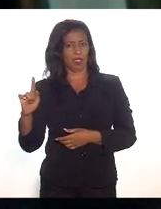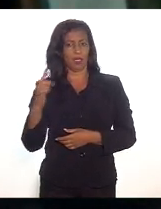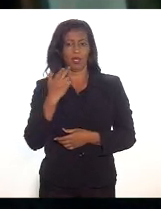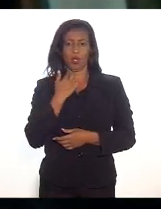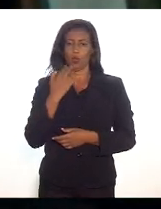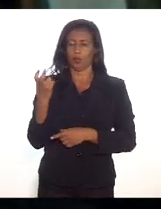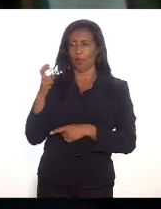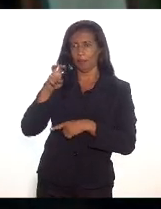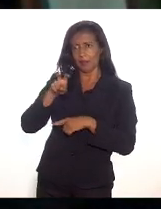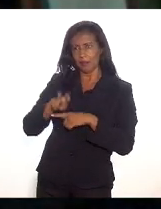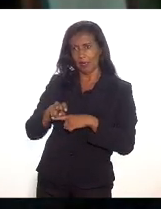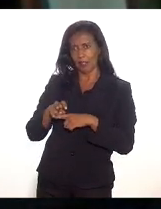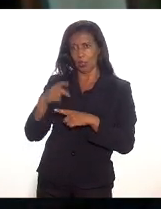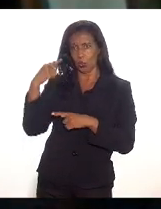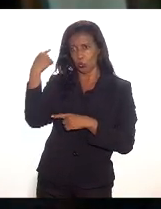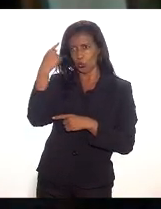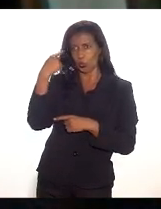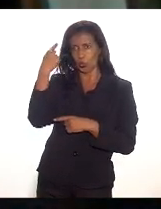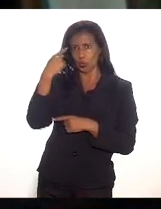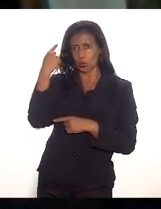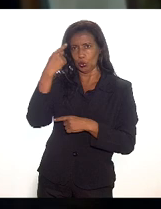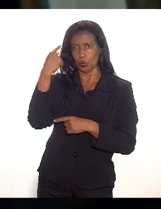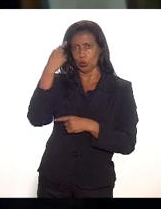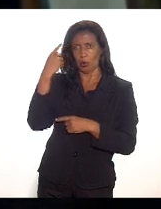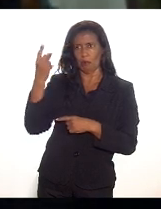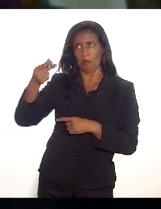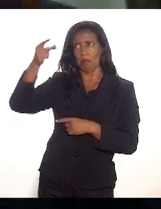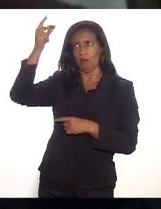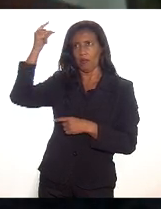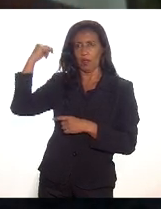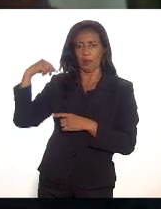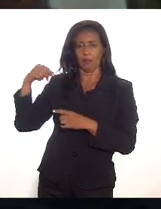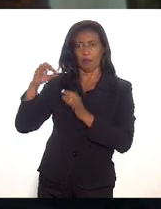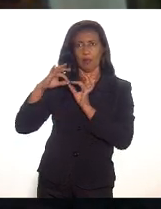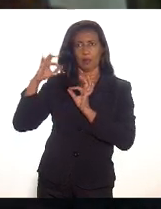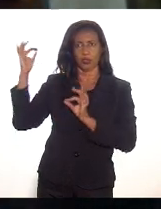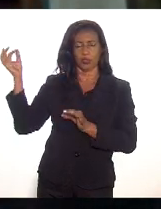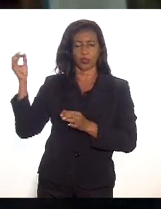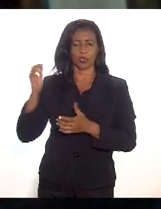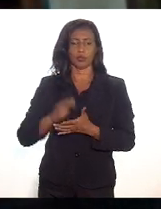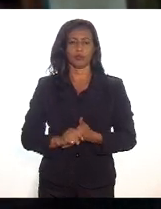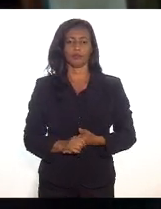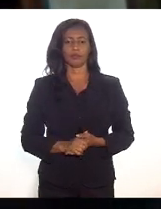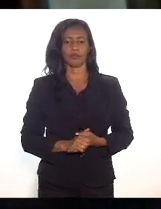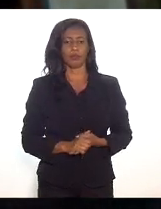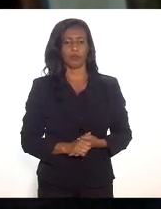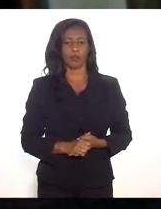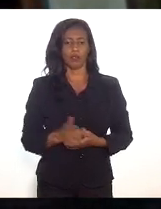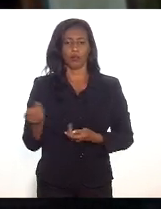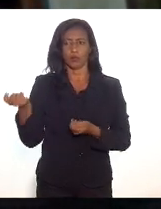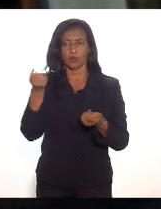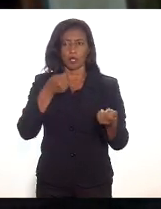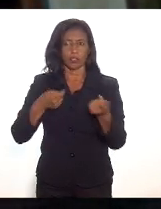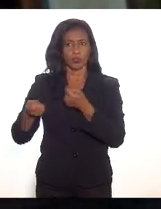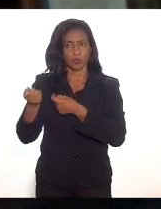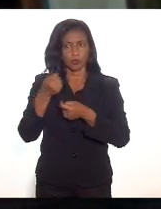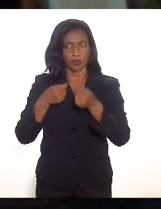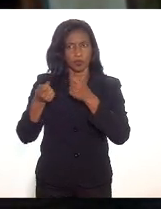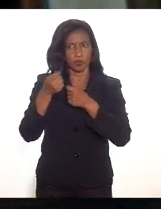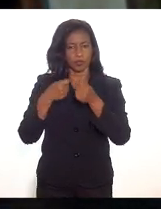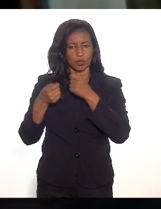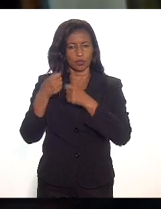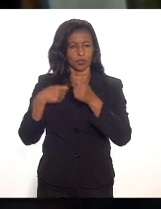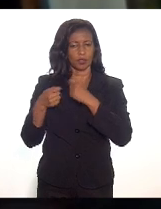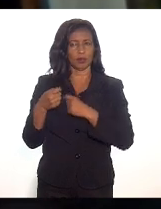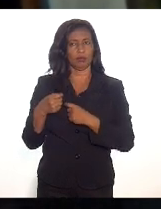que o espanhol, a milhas e milhas e milhas distante, vai estar conseguindo administrar o seu negócio aqui da